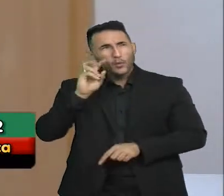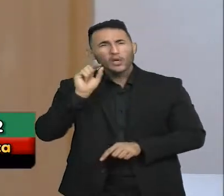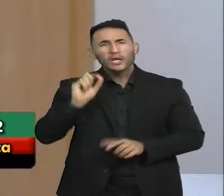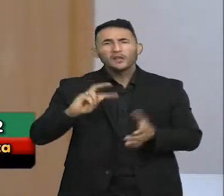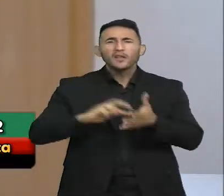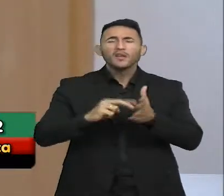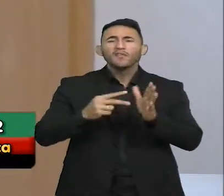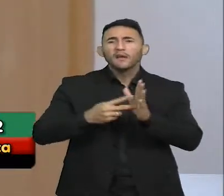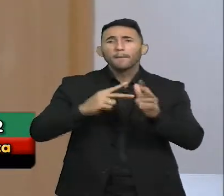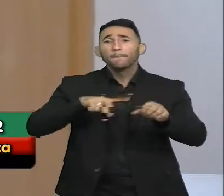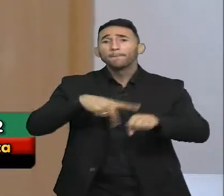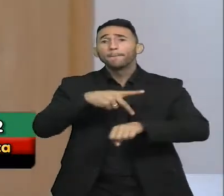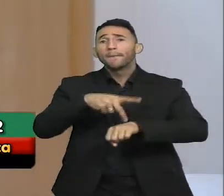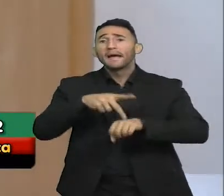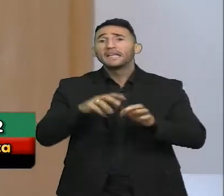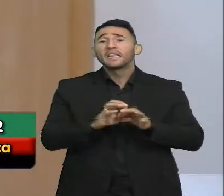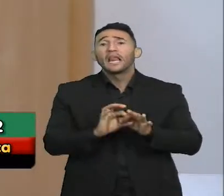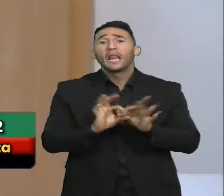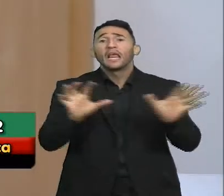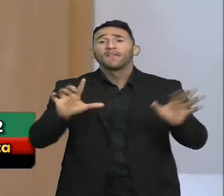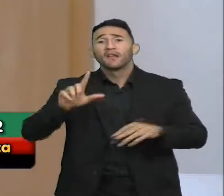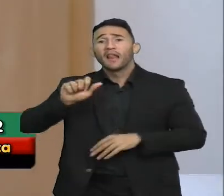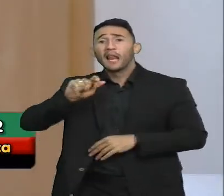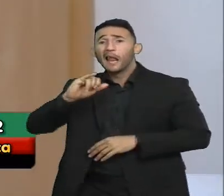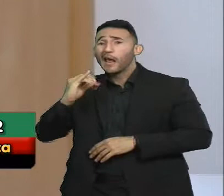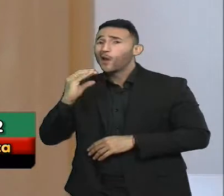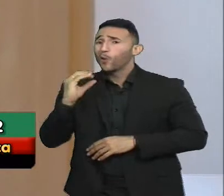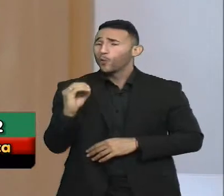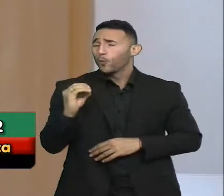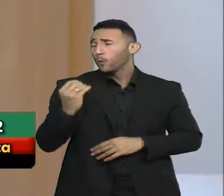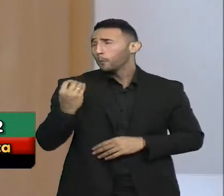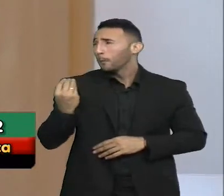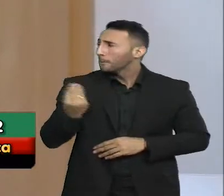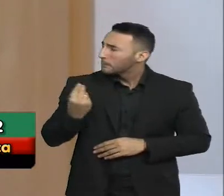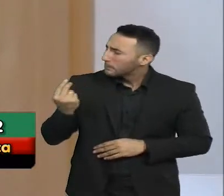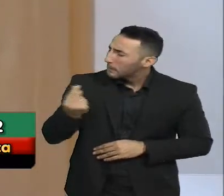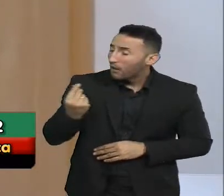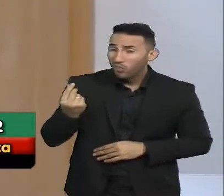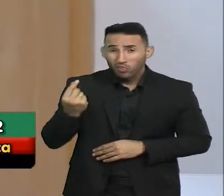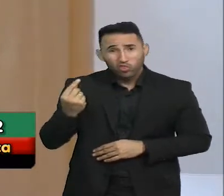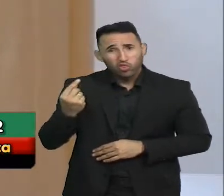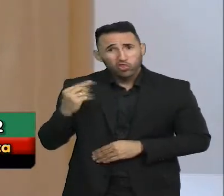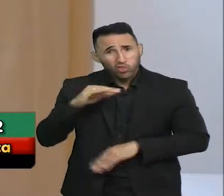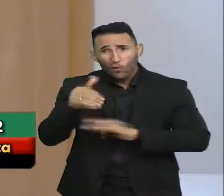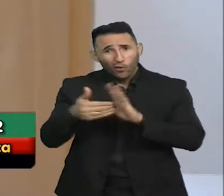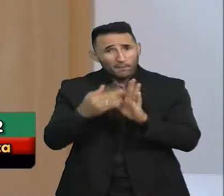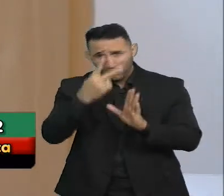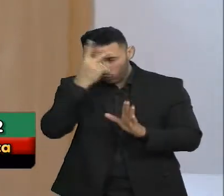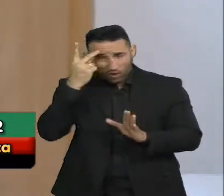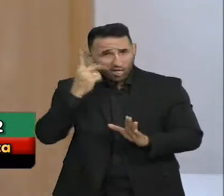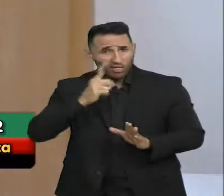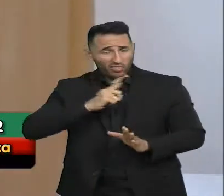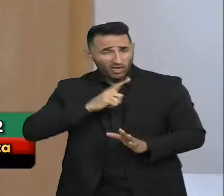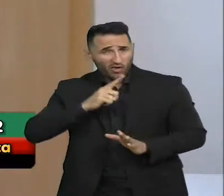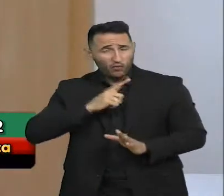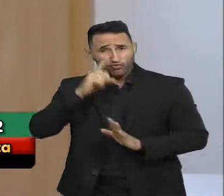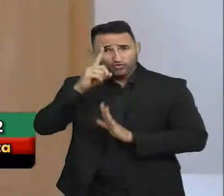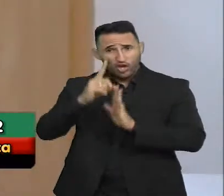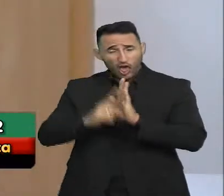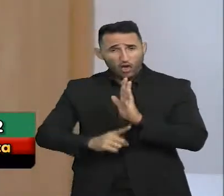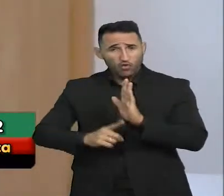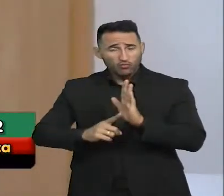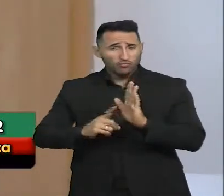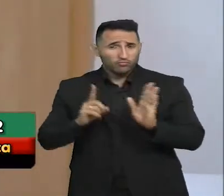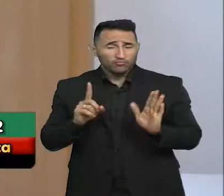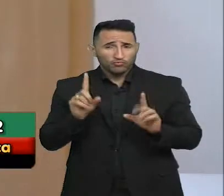Estado ser laico. E eu entendo que esse Estado laico significa que todos devem ter uma voz na construção de um Estado